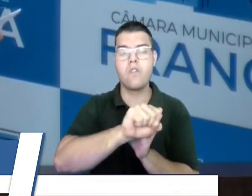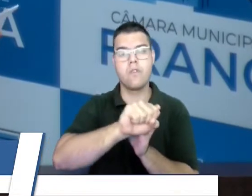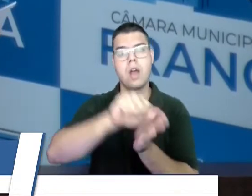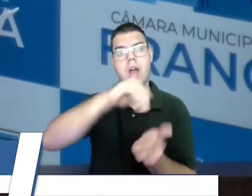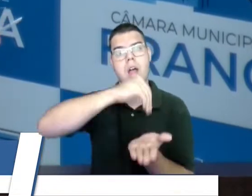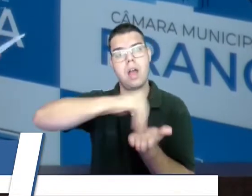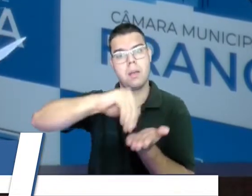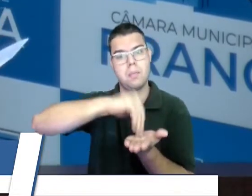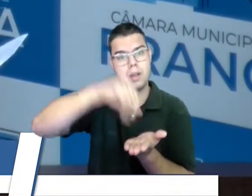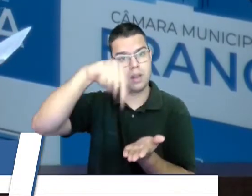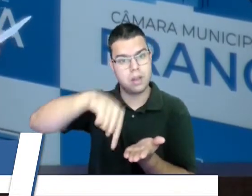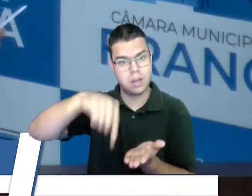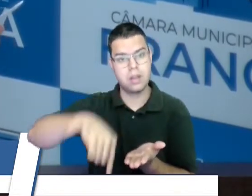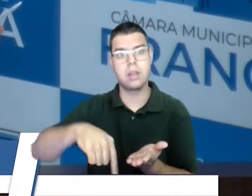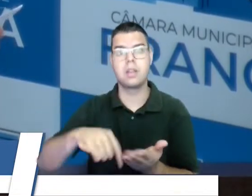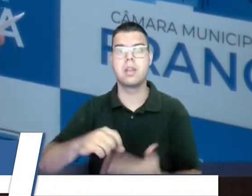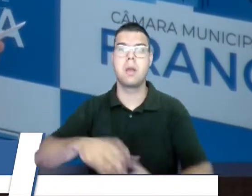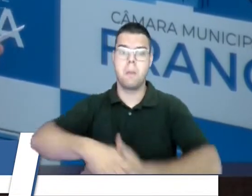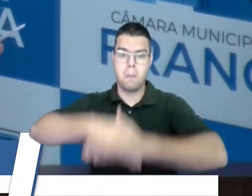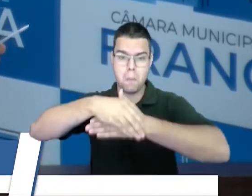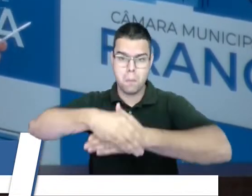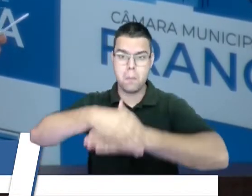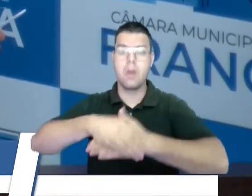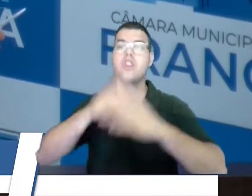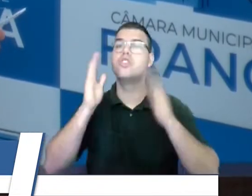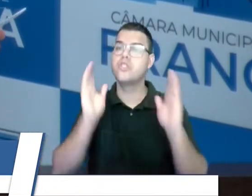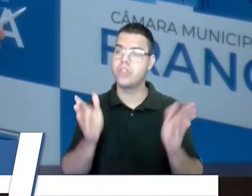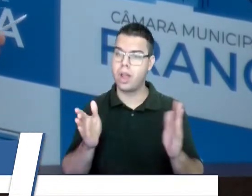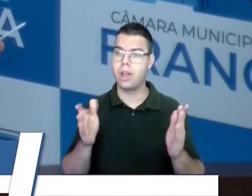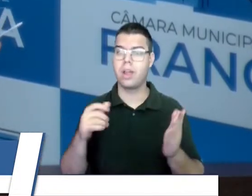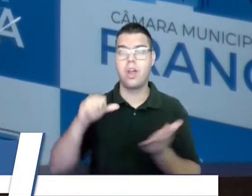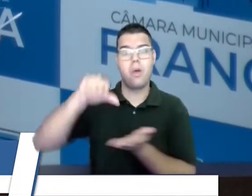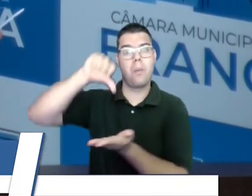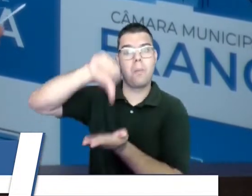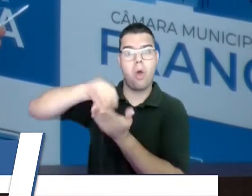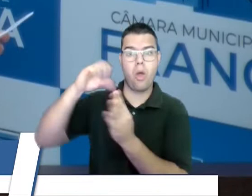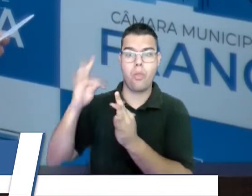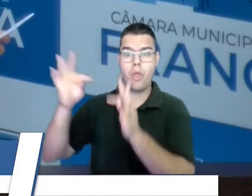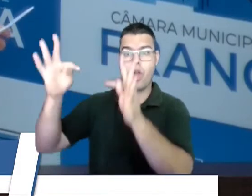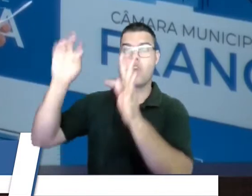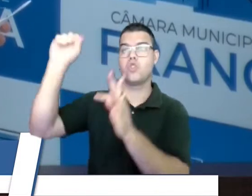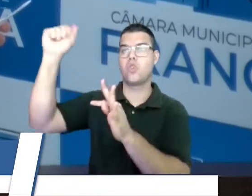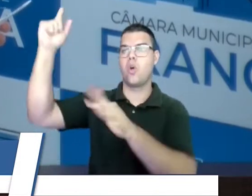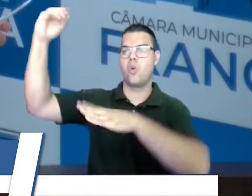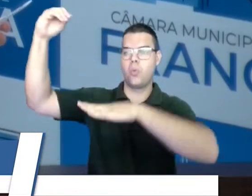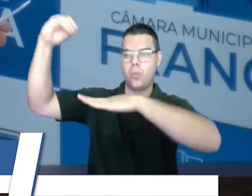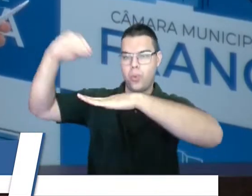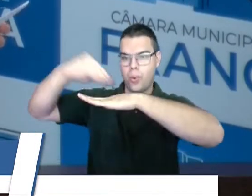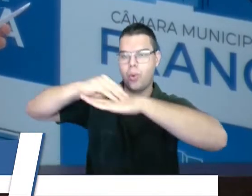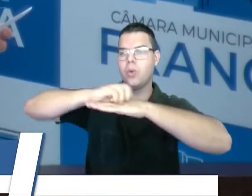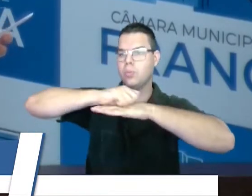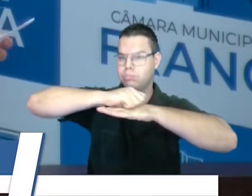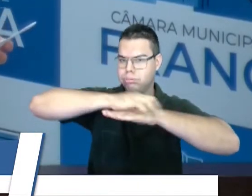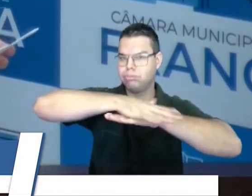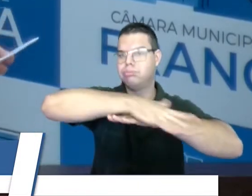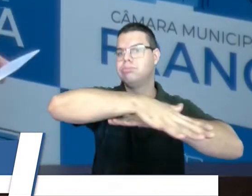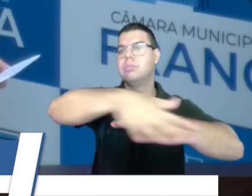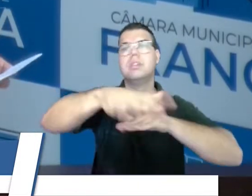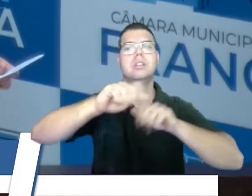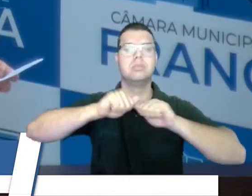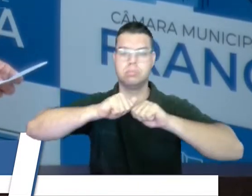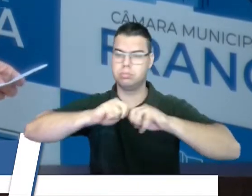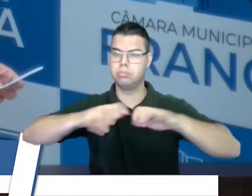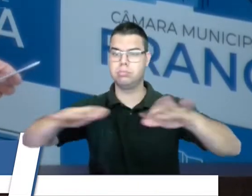já está aqui, é um polo tecnológico de energia solar que está em franca expansão. Nós temos